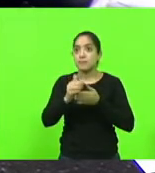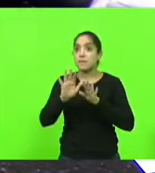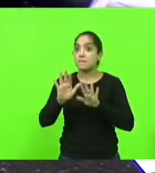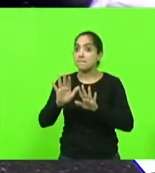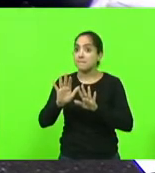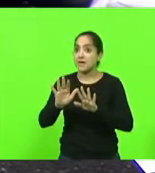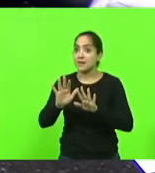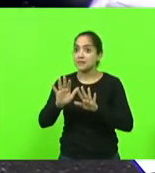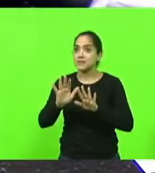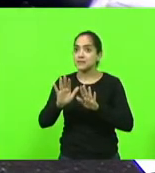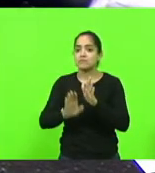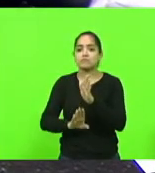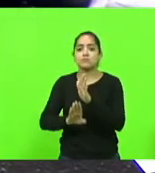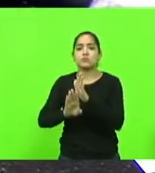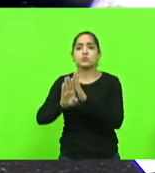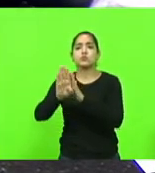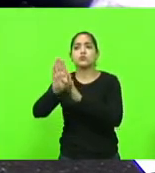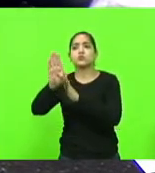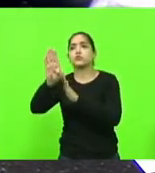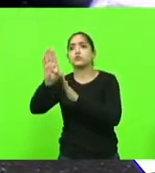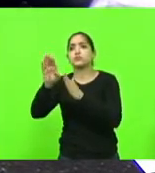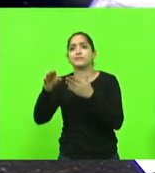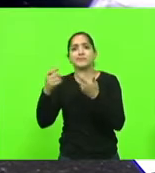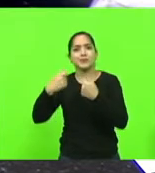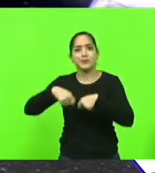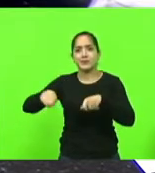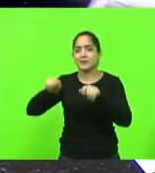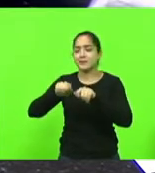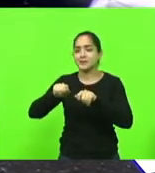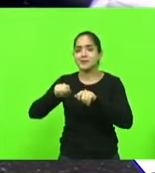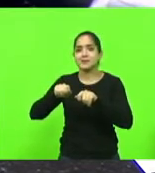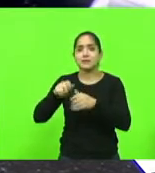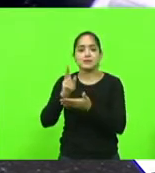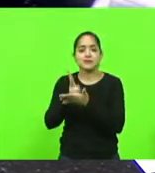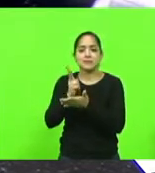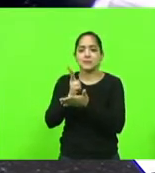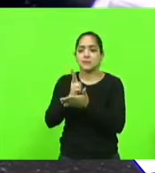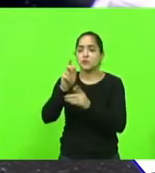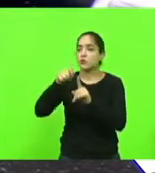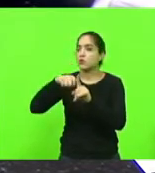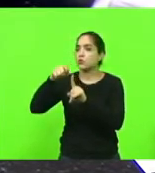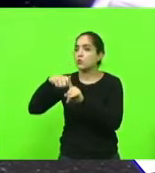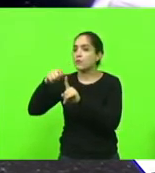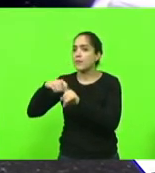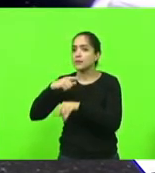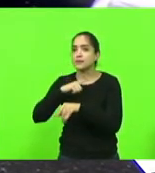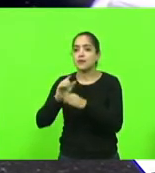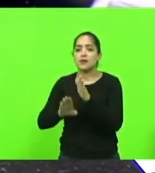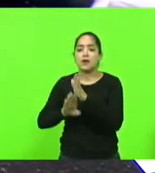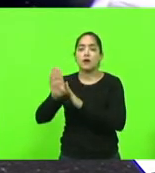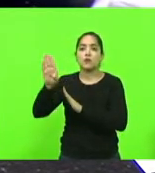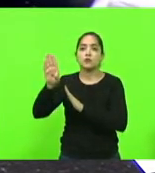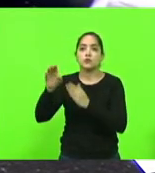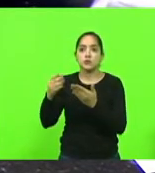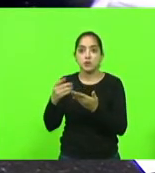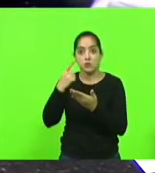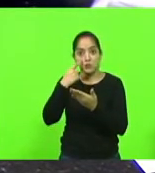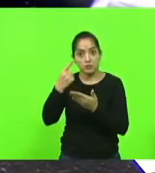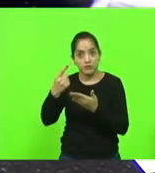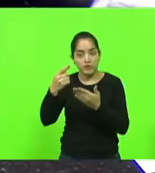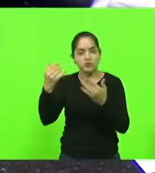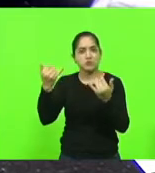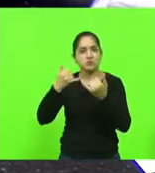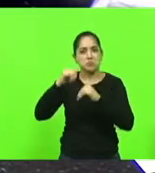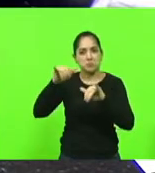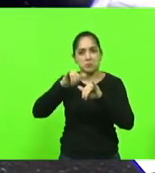bater esses recordes de arrecadação que ele vem batendo mês a mês. Eu, sinceramente, quando vejo uma notícia